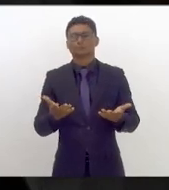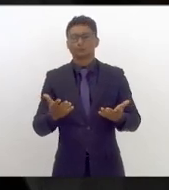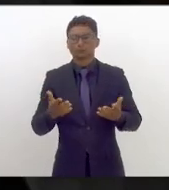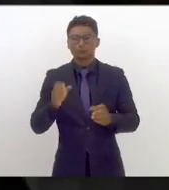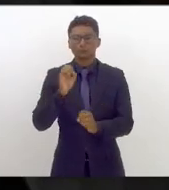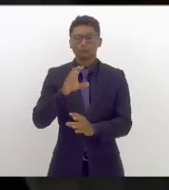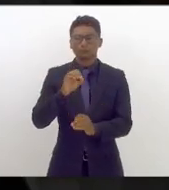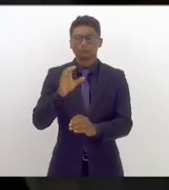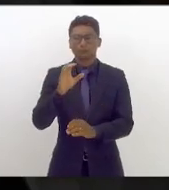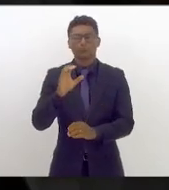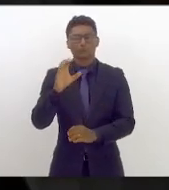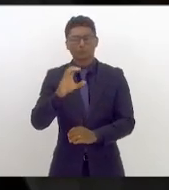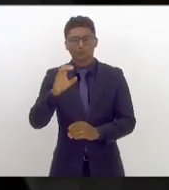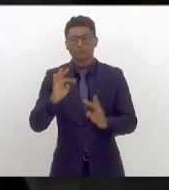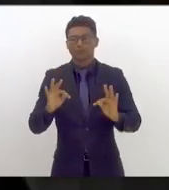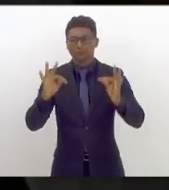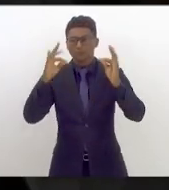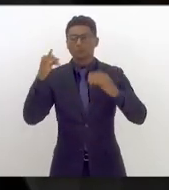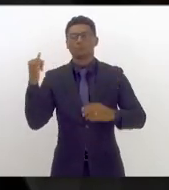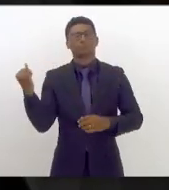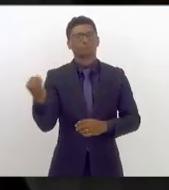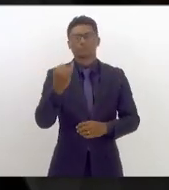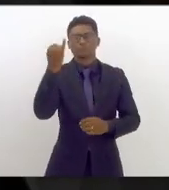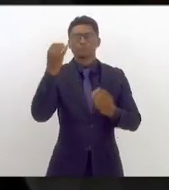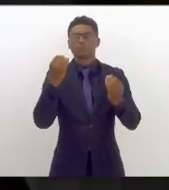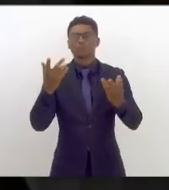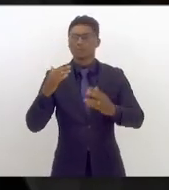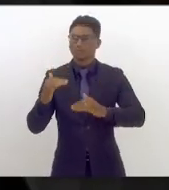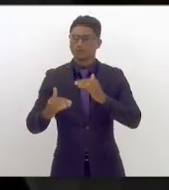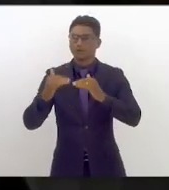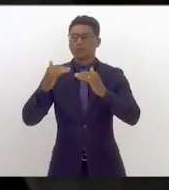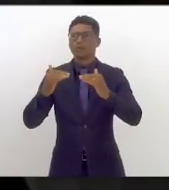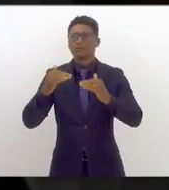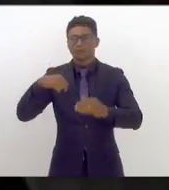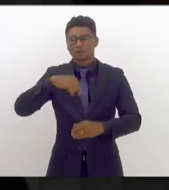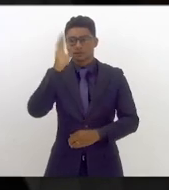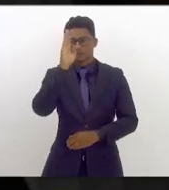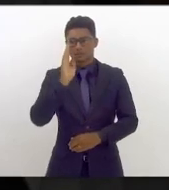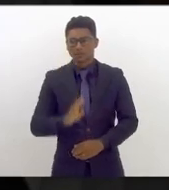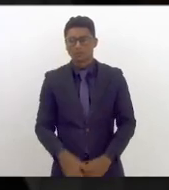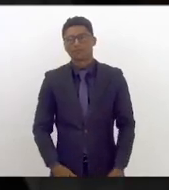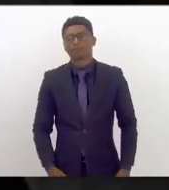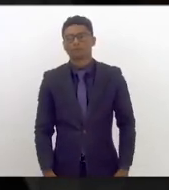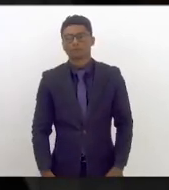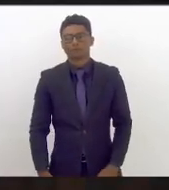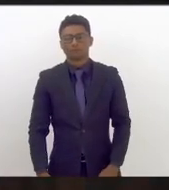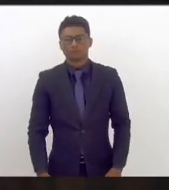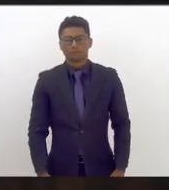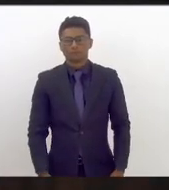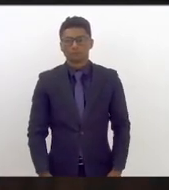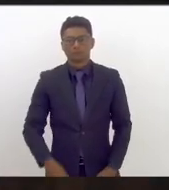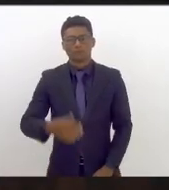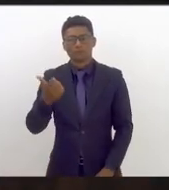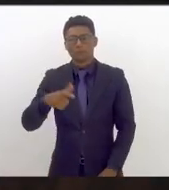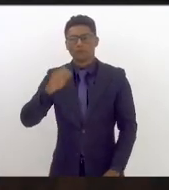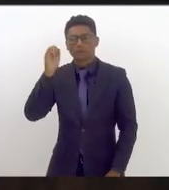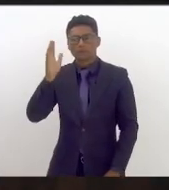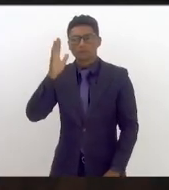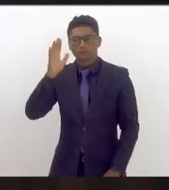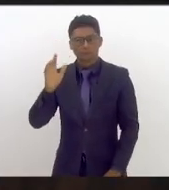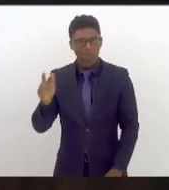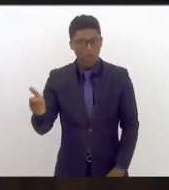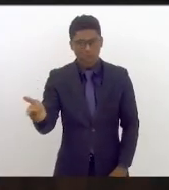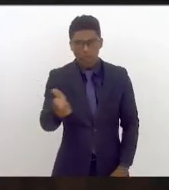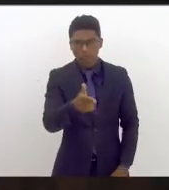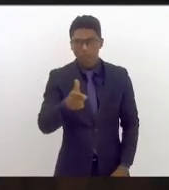ciência e a tecnologia são fundamentais para o desenvolvimento e a soberania nacionais. Não havendo mais oradores